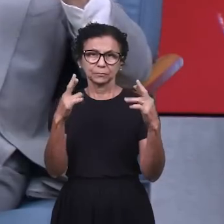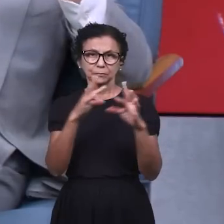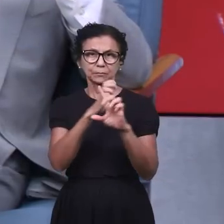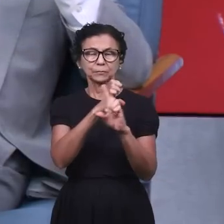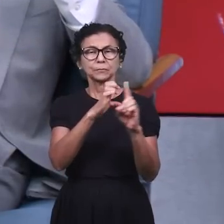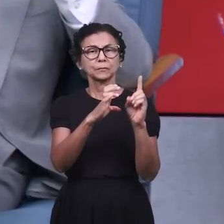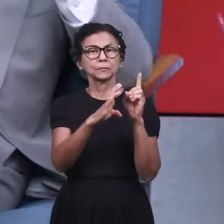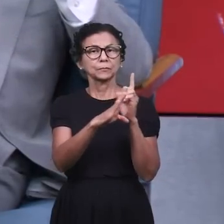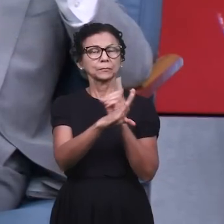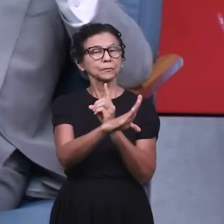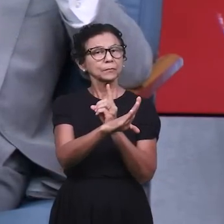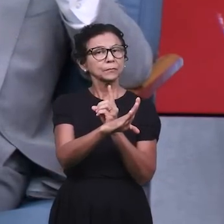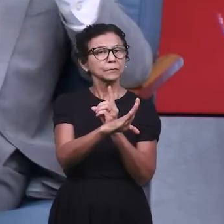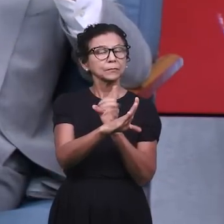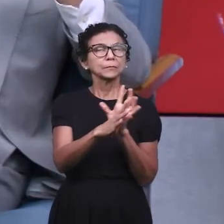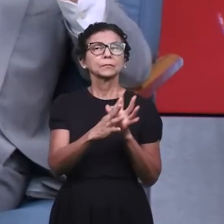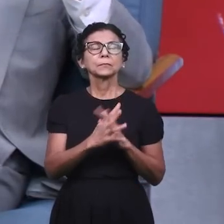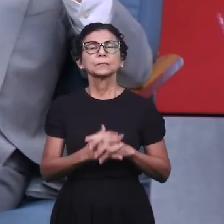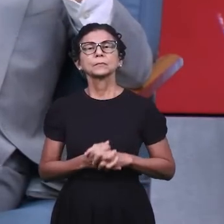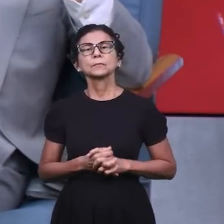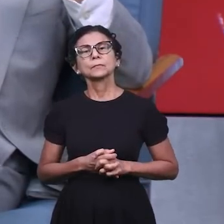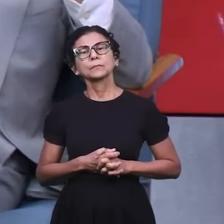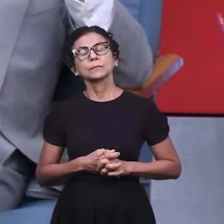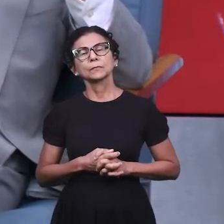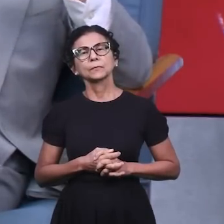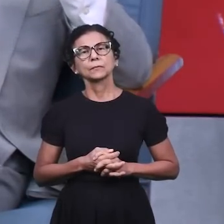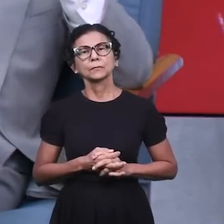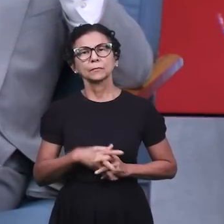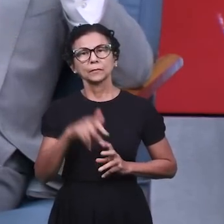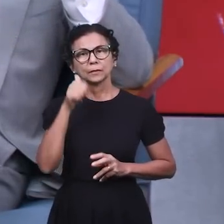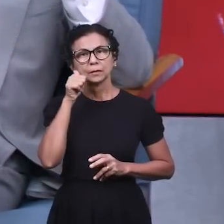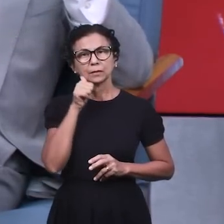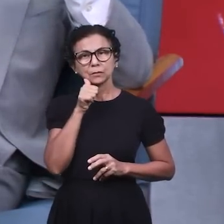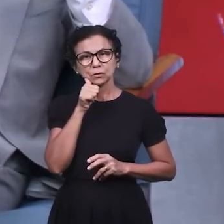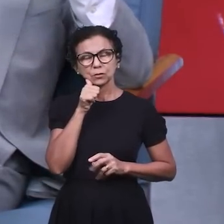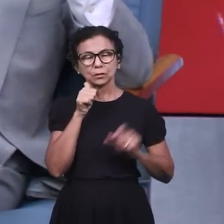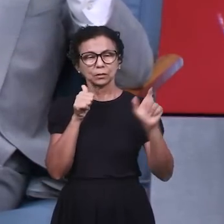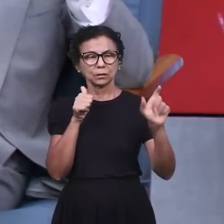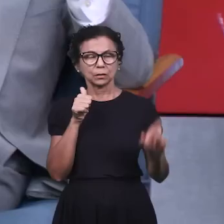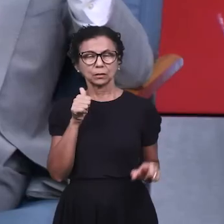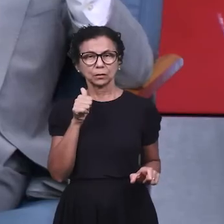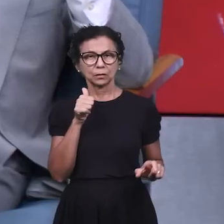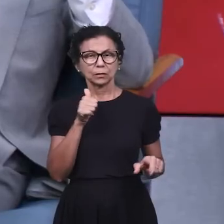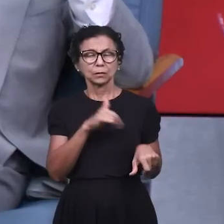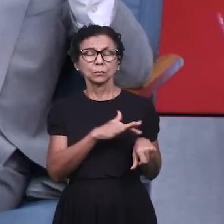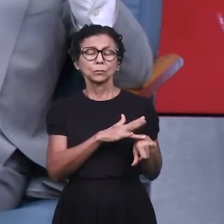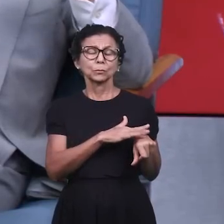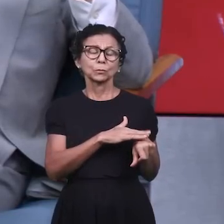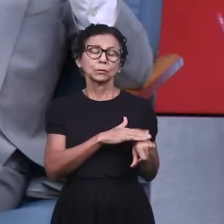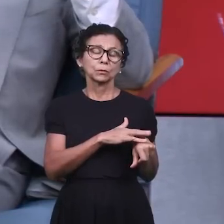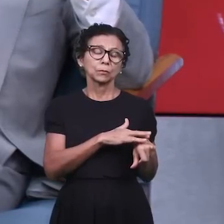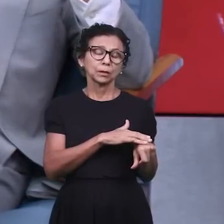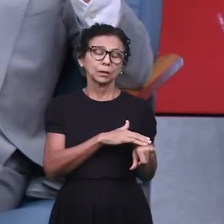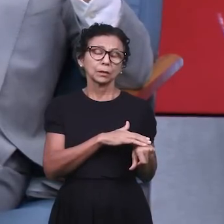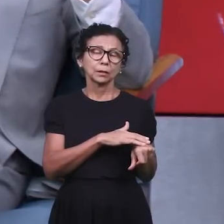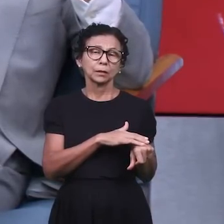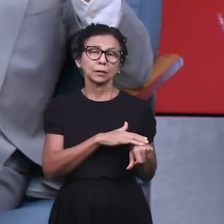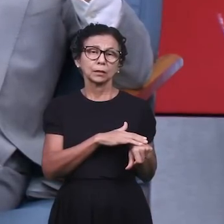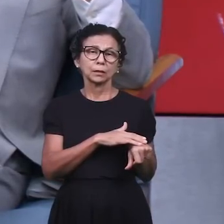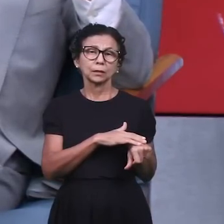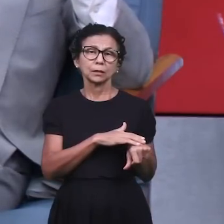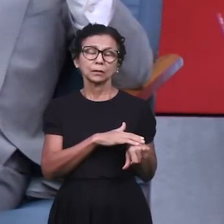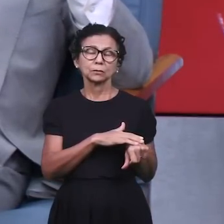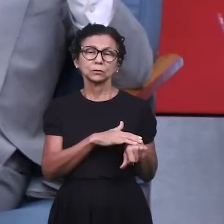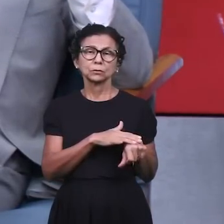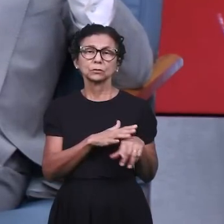escola dominical, e o Senhor havia uma irmã que estava muito doente, e o Senhor deu um